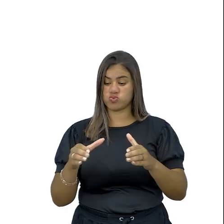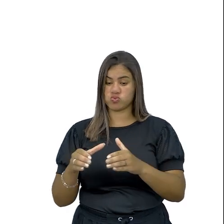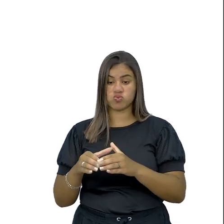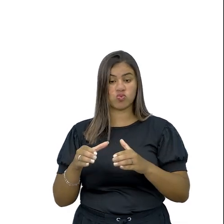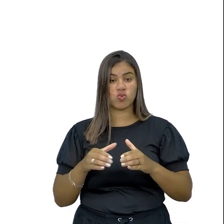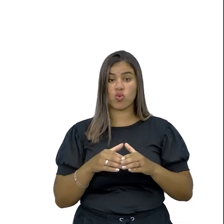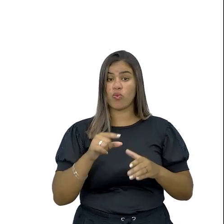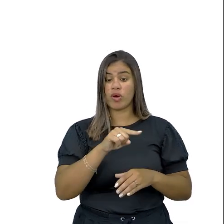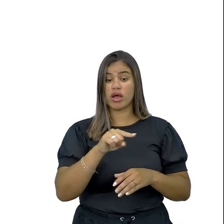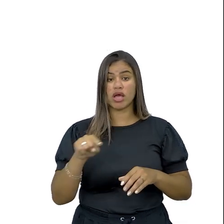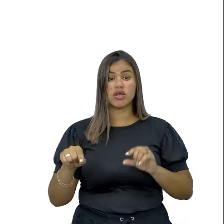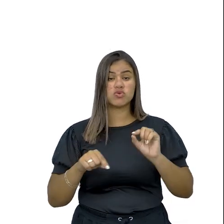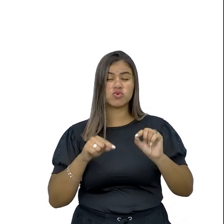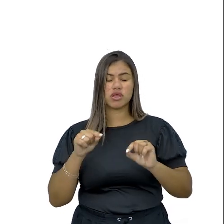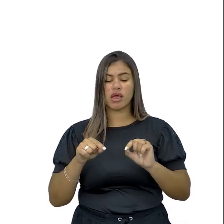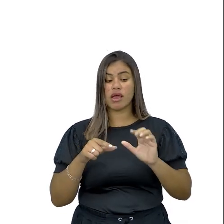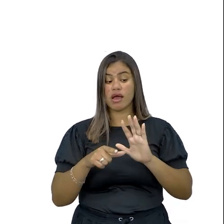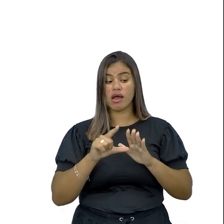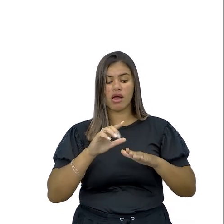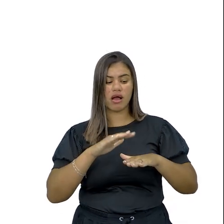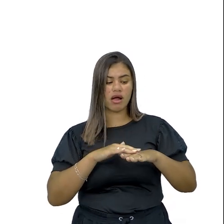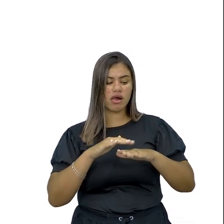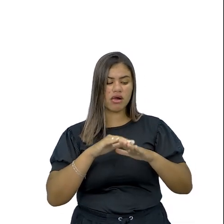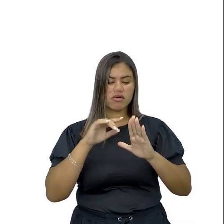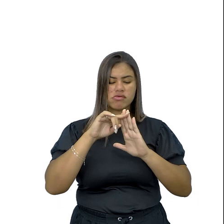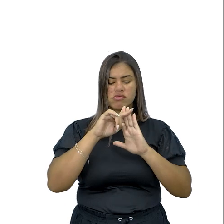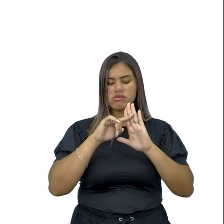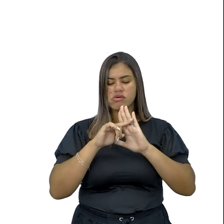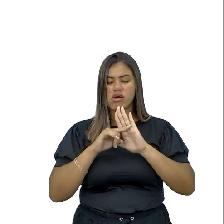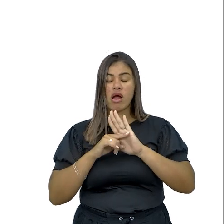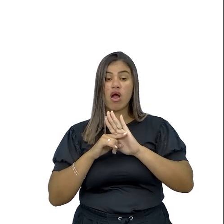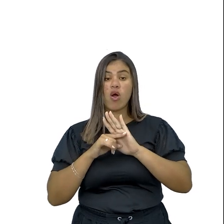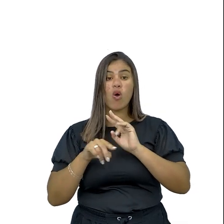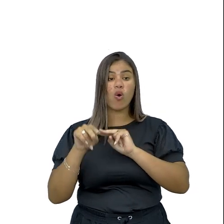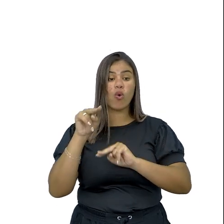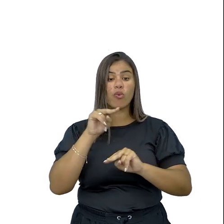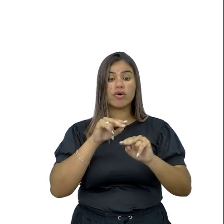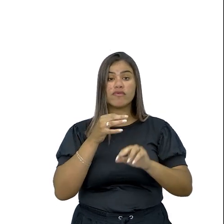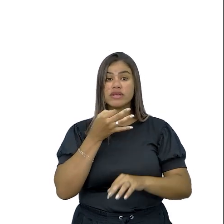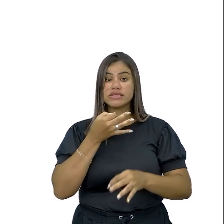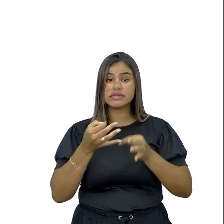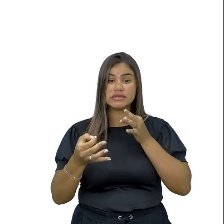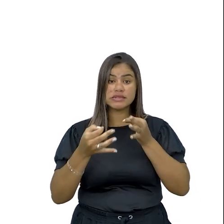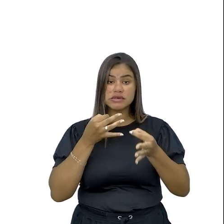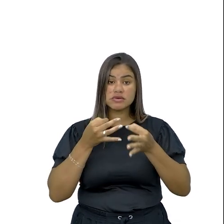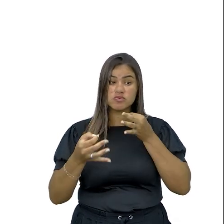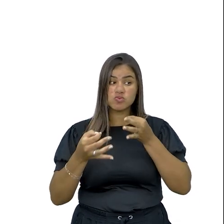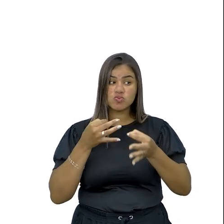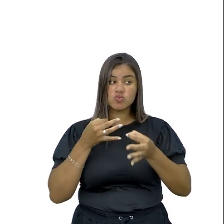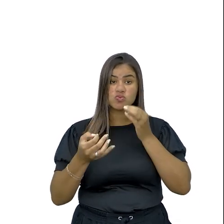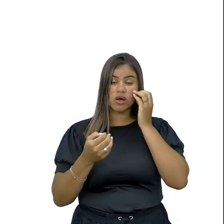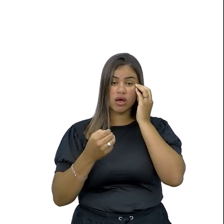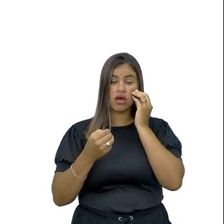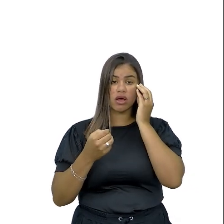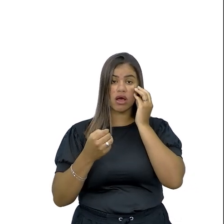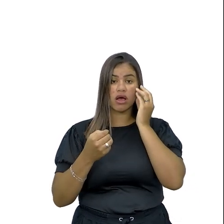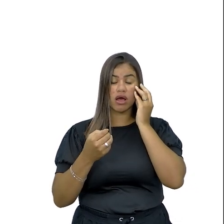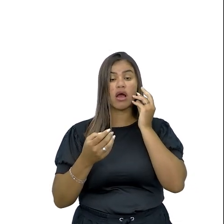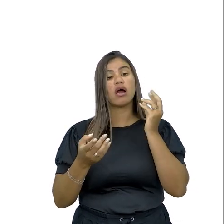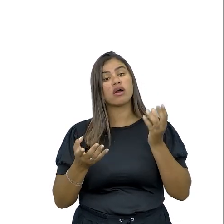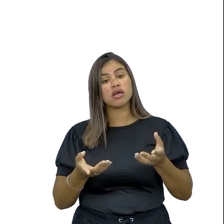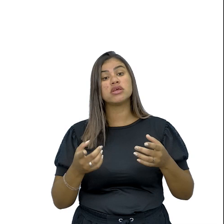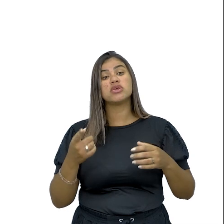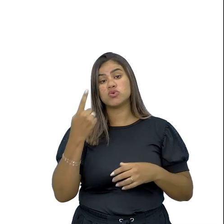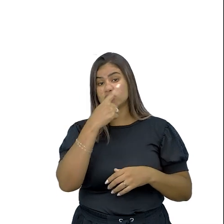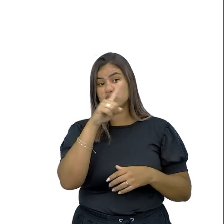realizem previsões, que eles façam uma observação crítica por aquilo que foi feito pelo professor, tá certo? E que,